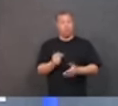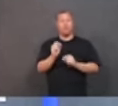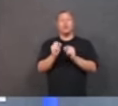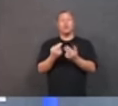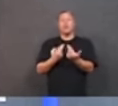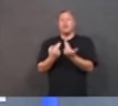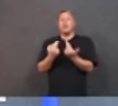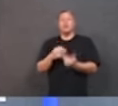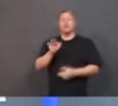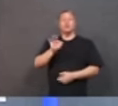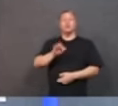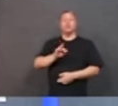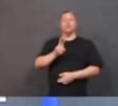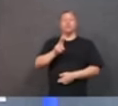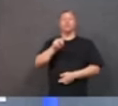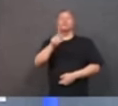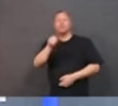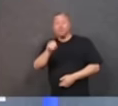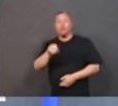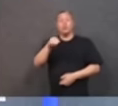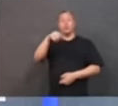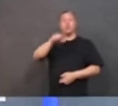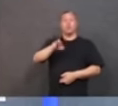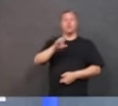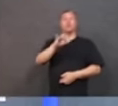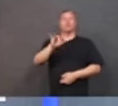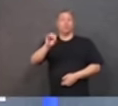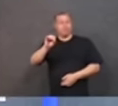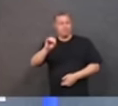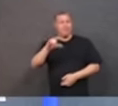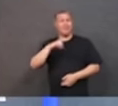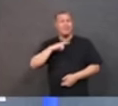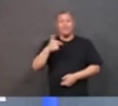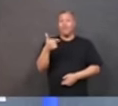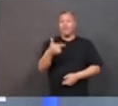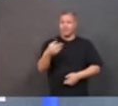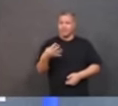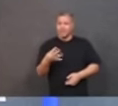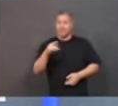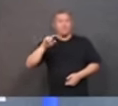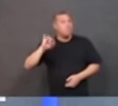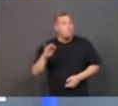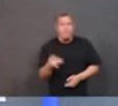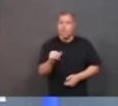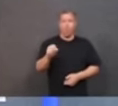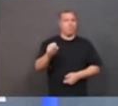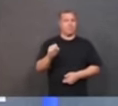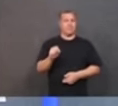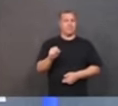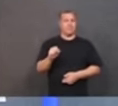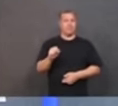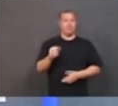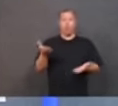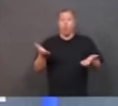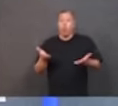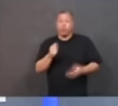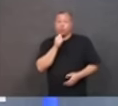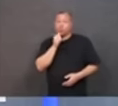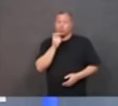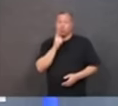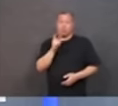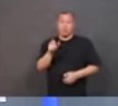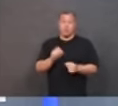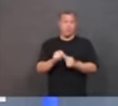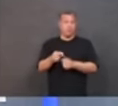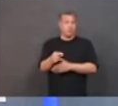que é o Fundo de Universalização de Telecomunicações, são 23 bilhões de reais e hoje não há projeto suficiente para esse fundo, né? E também